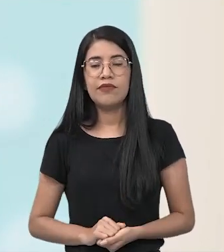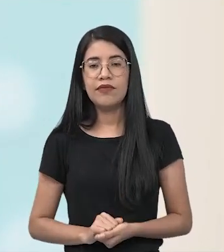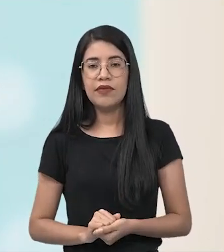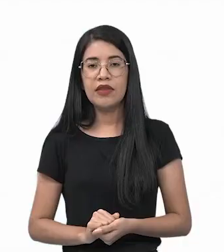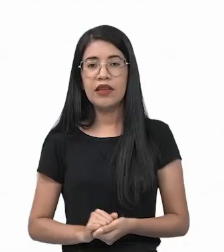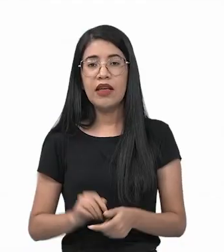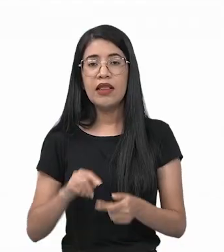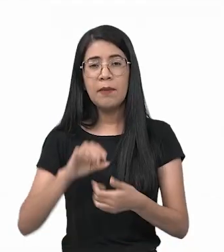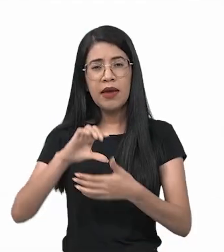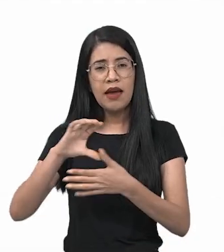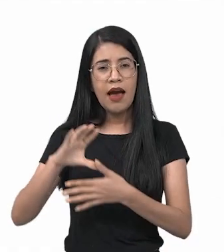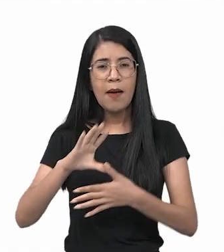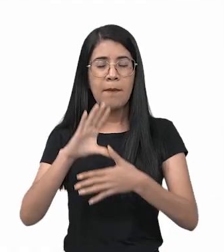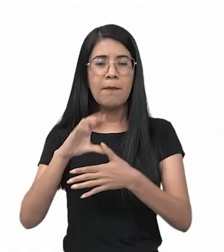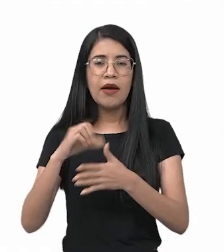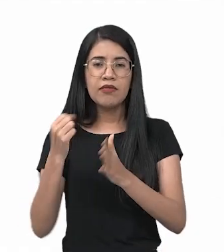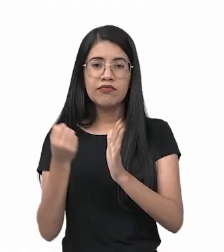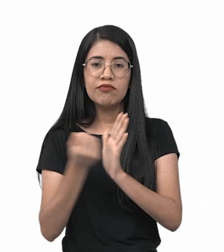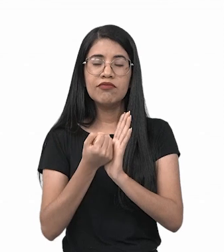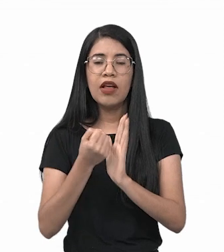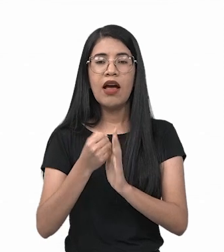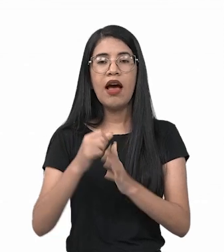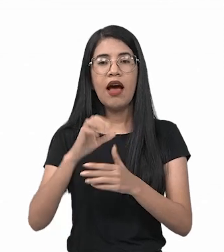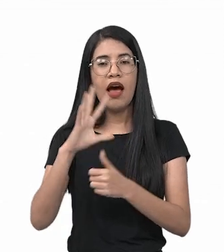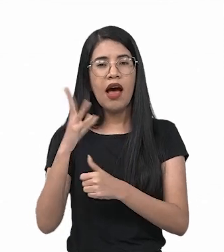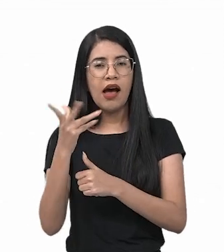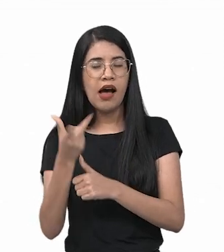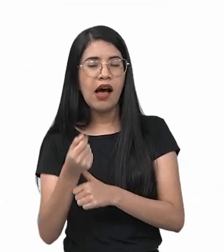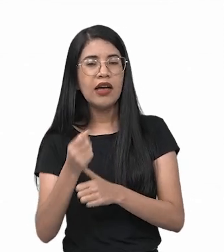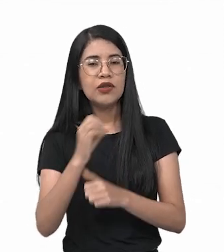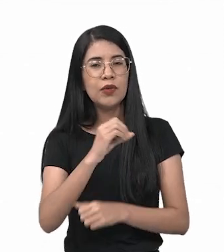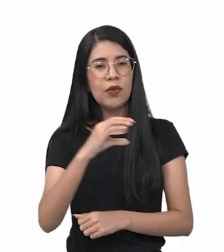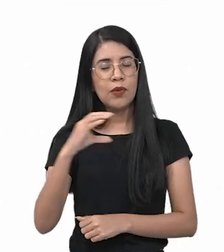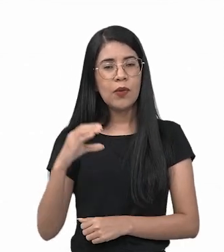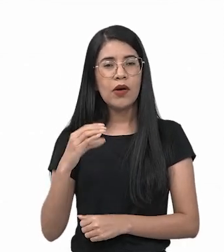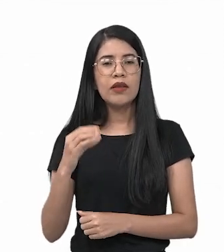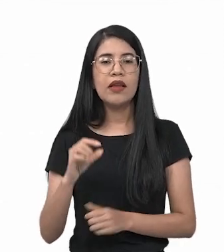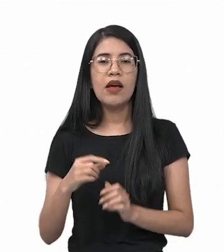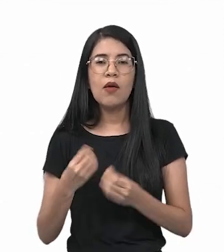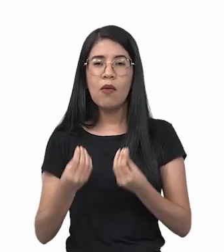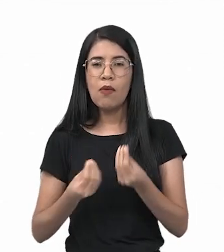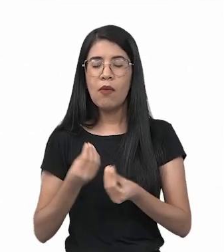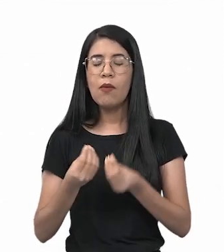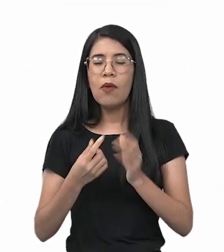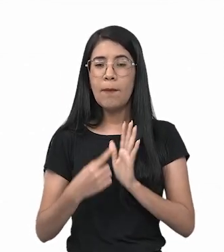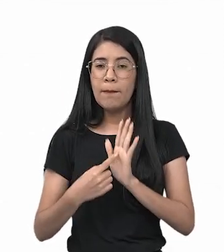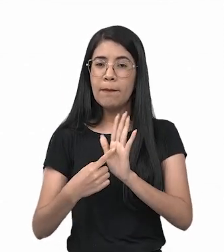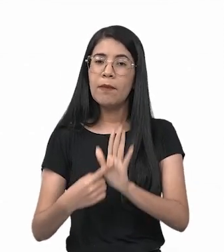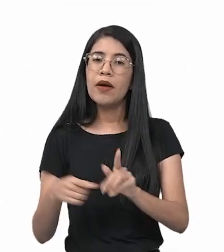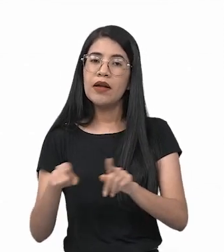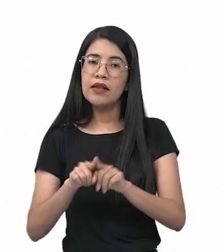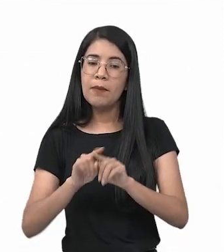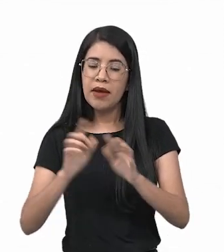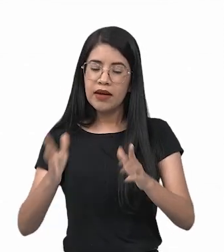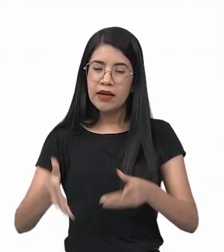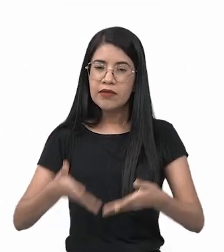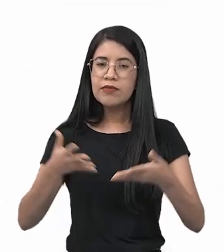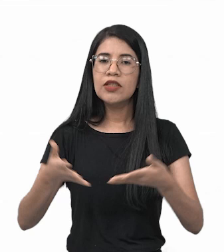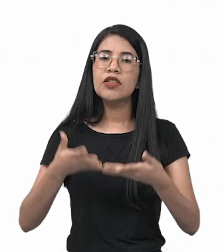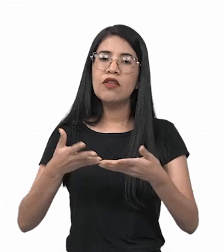América marcou a história da arte ocidental, ganhando um lugar de destaque e impulsionando